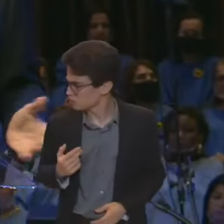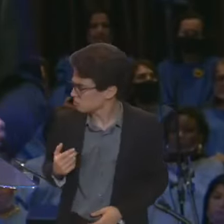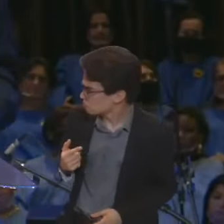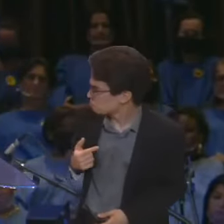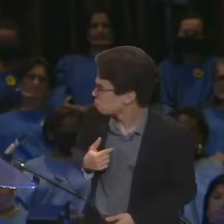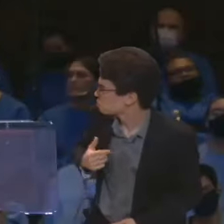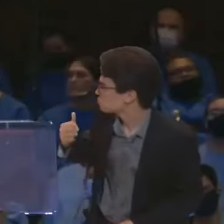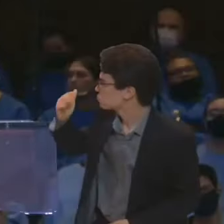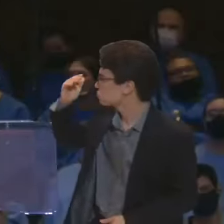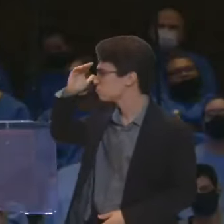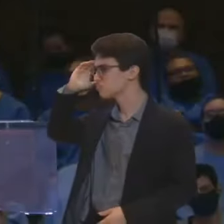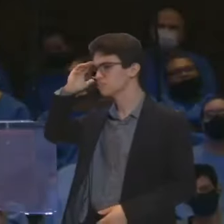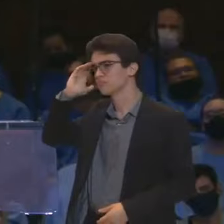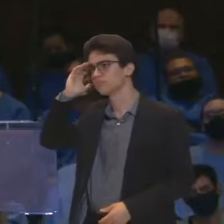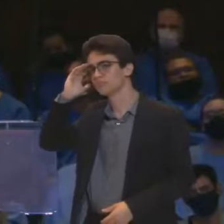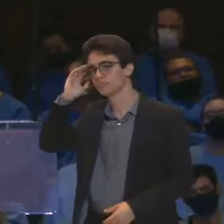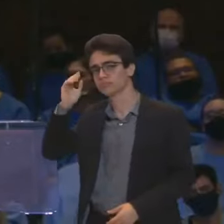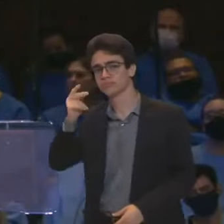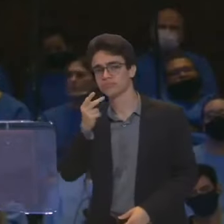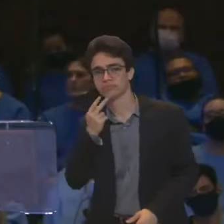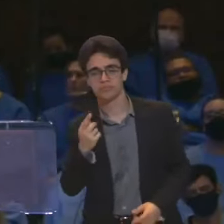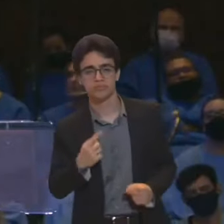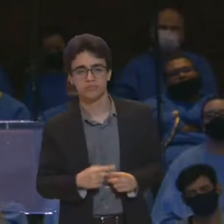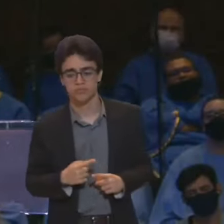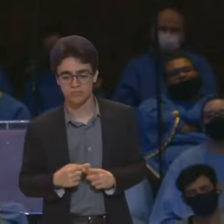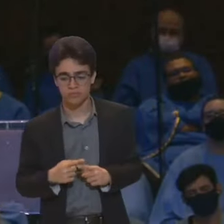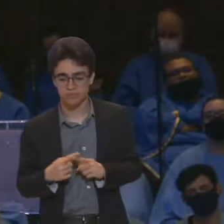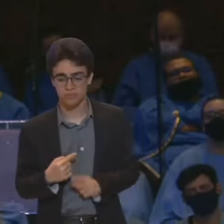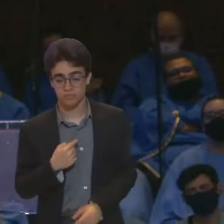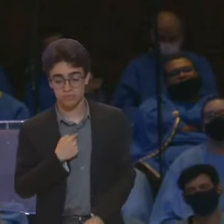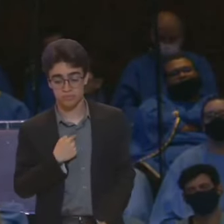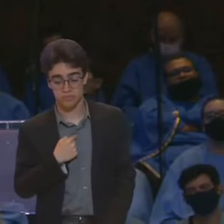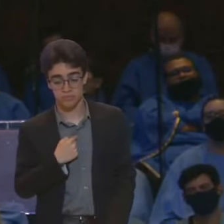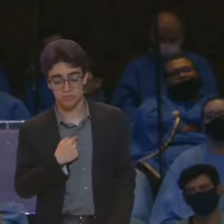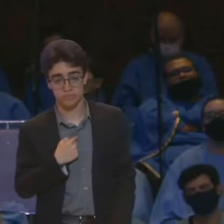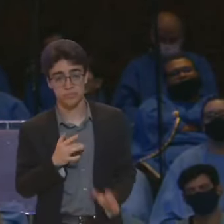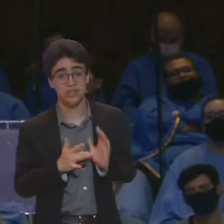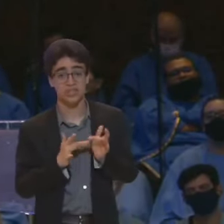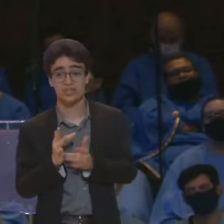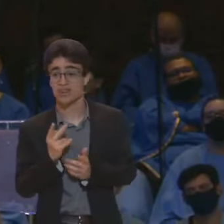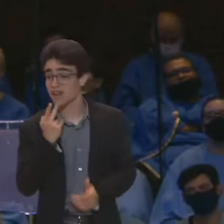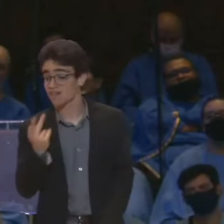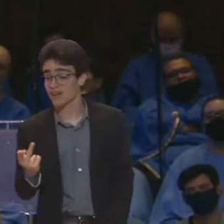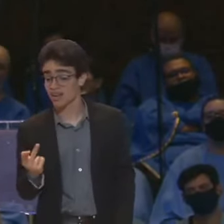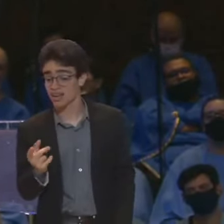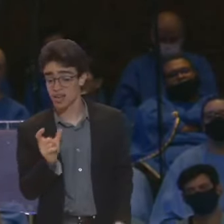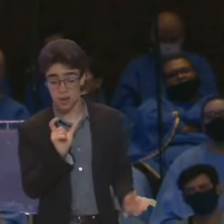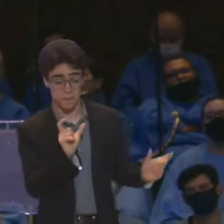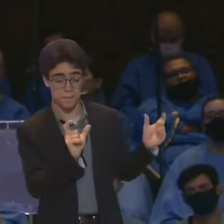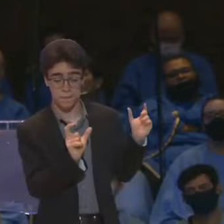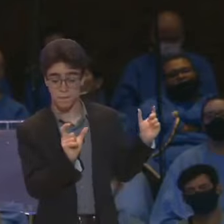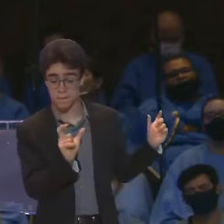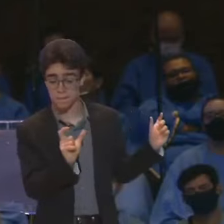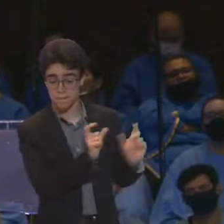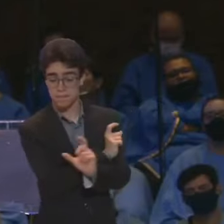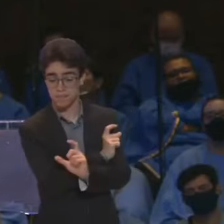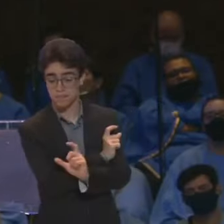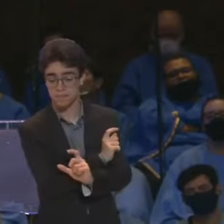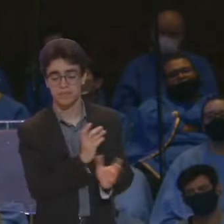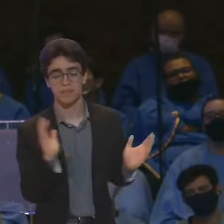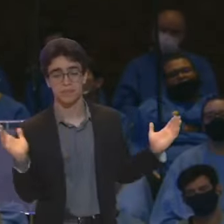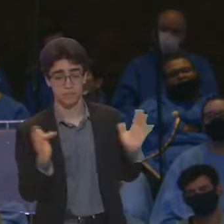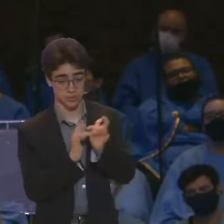sabendo, porque eu tive fome. Agora o eu está sendo usado por ele. Está vendo o jogo de pronomes aí? Eu